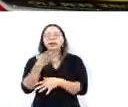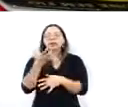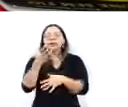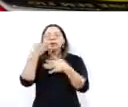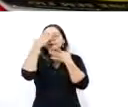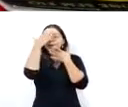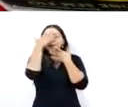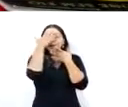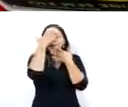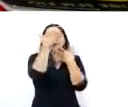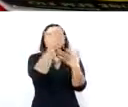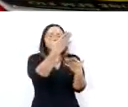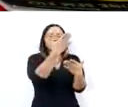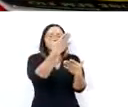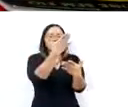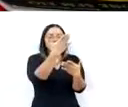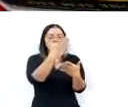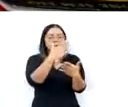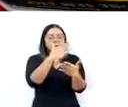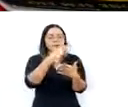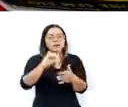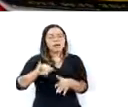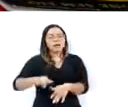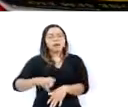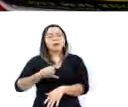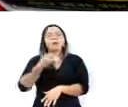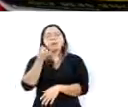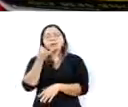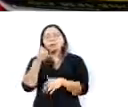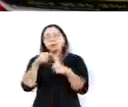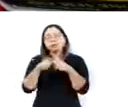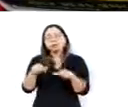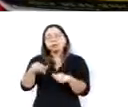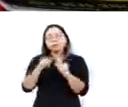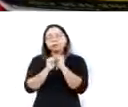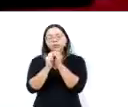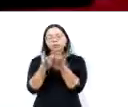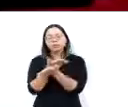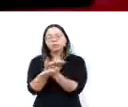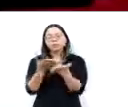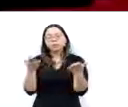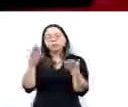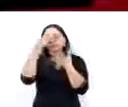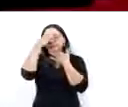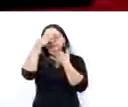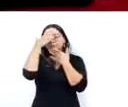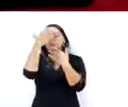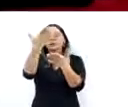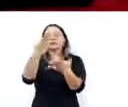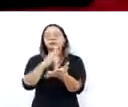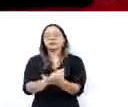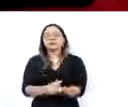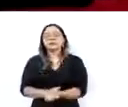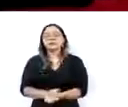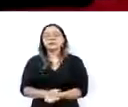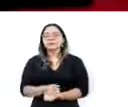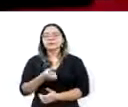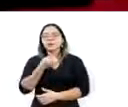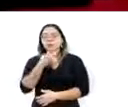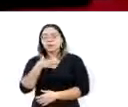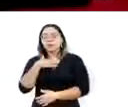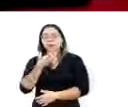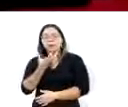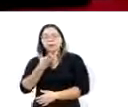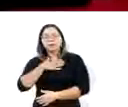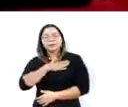a oportunidade de poder mediar esse momento e muito obrigado a vocês. Bom, eu quero agradecer aqui a